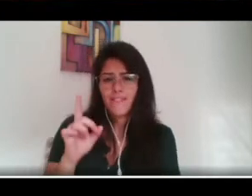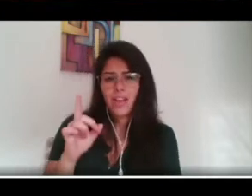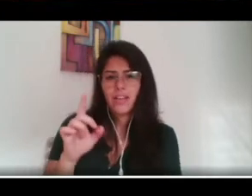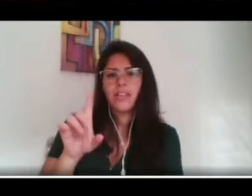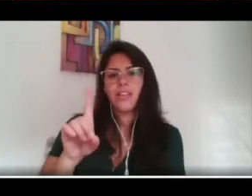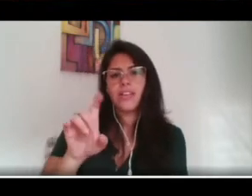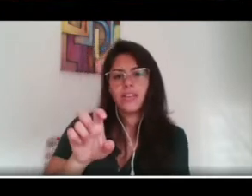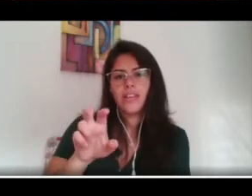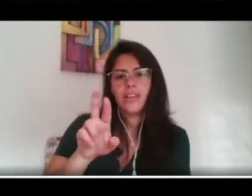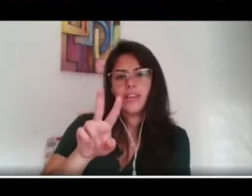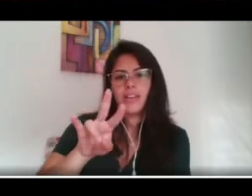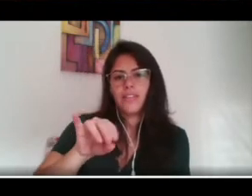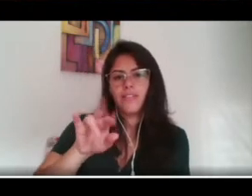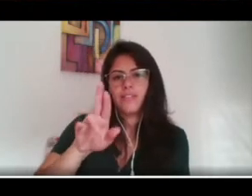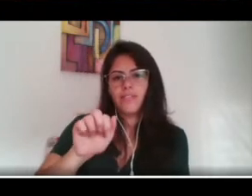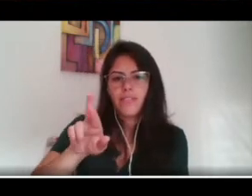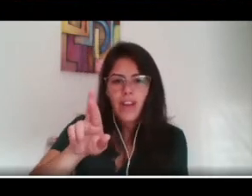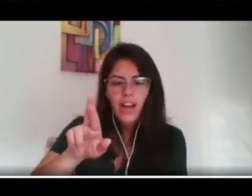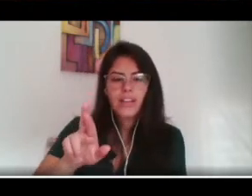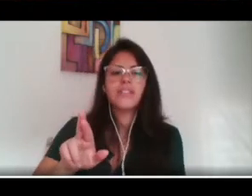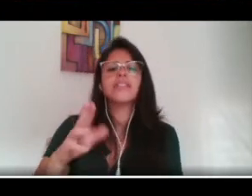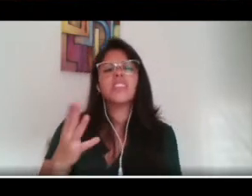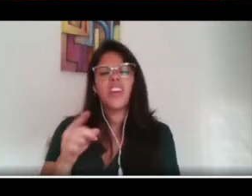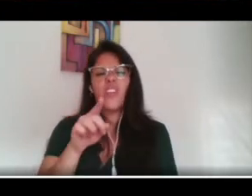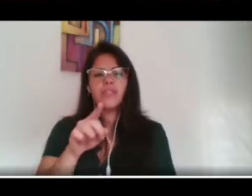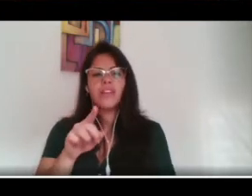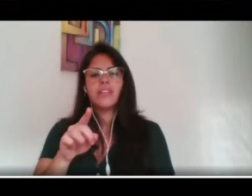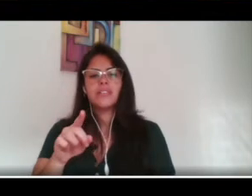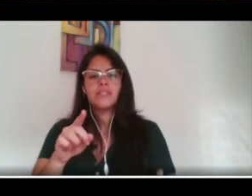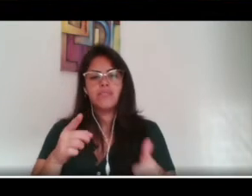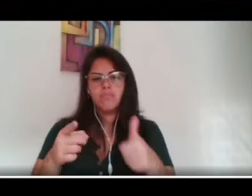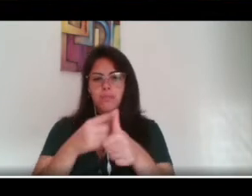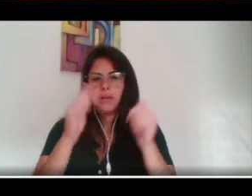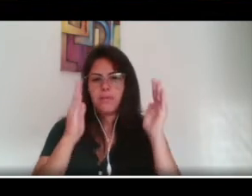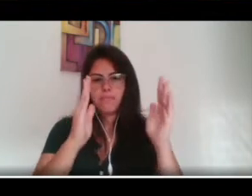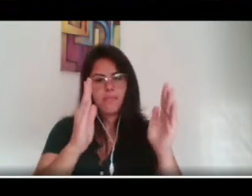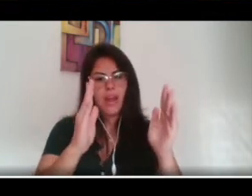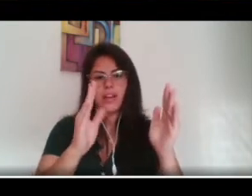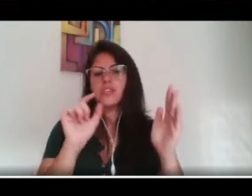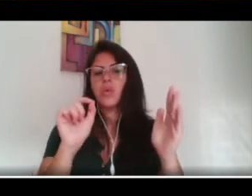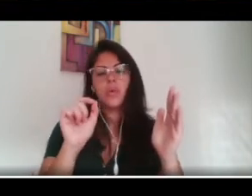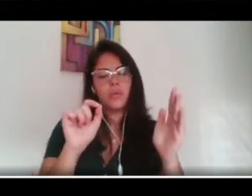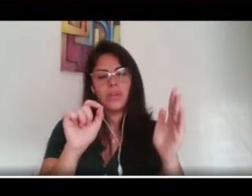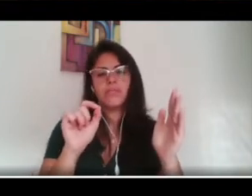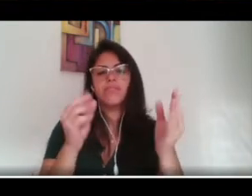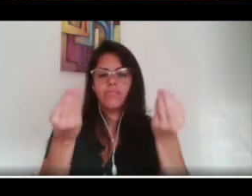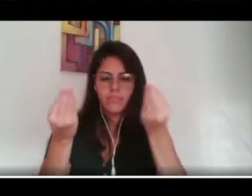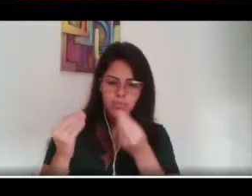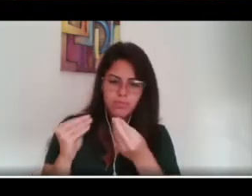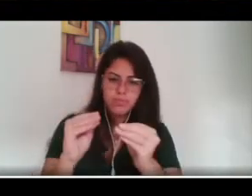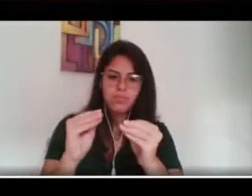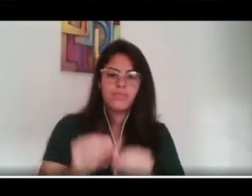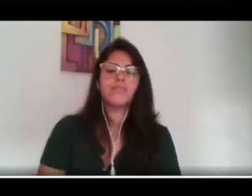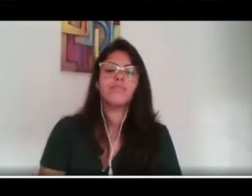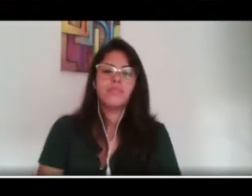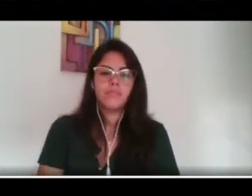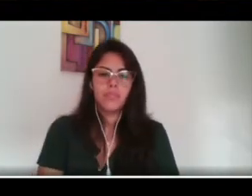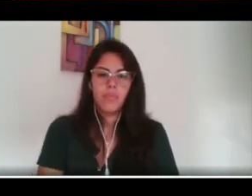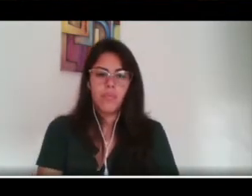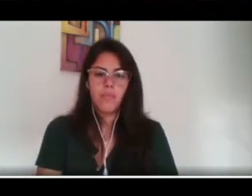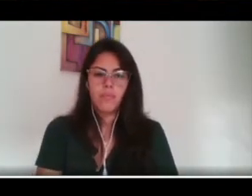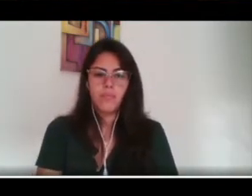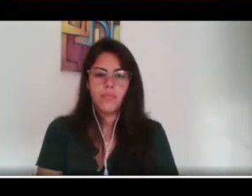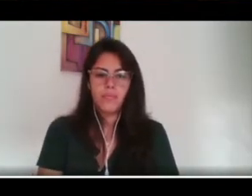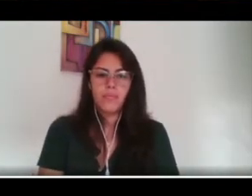né? Essa primeira parte aqui fica 3 metros por segundo, né? E essa outra parte aqui